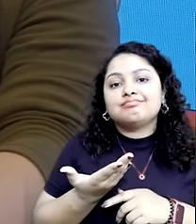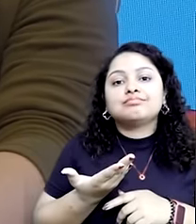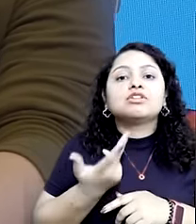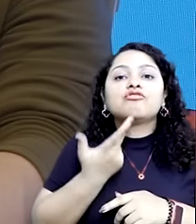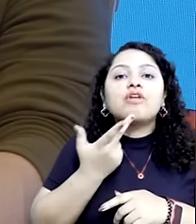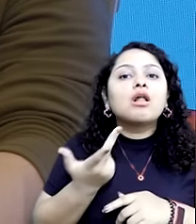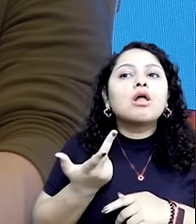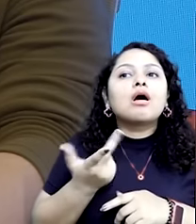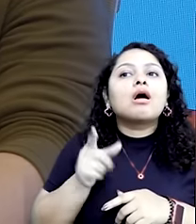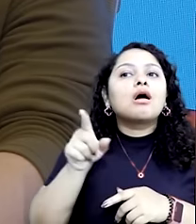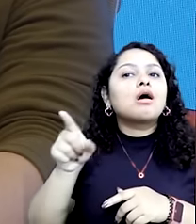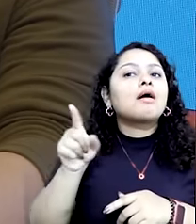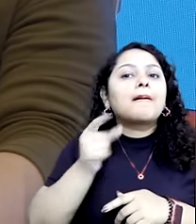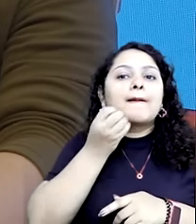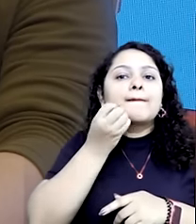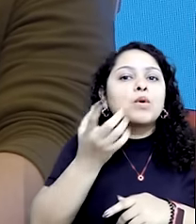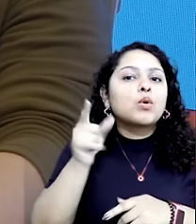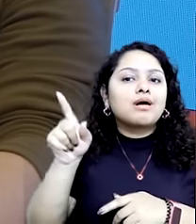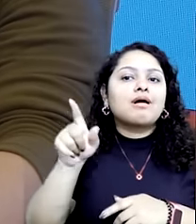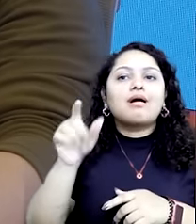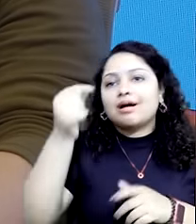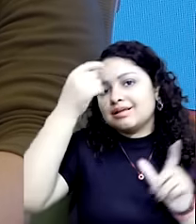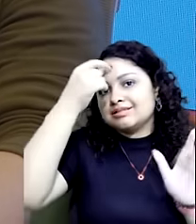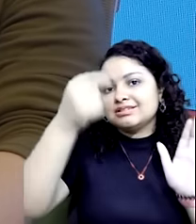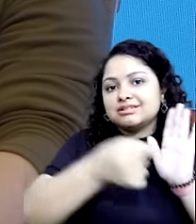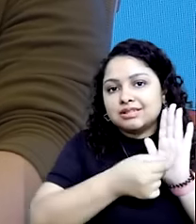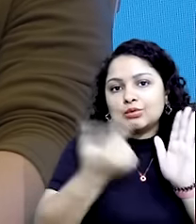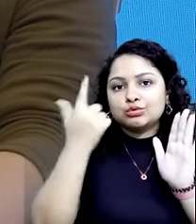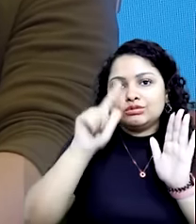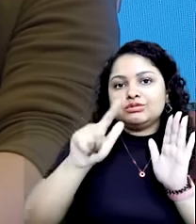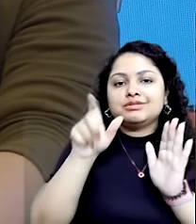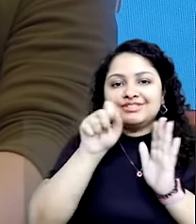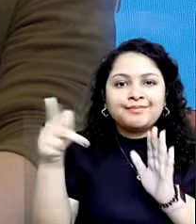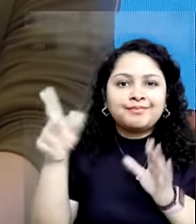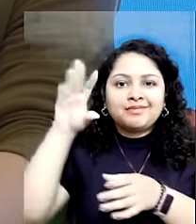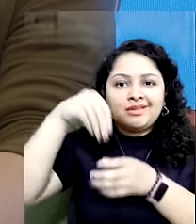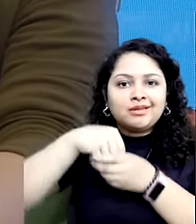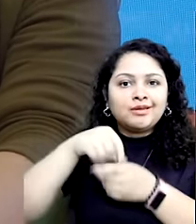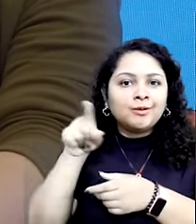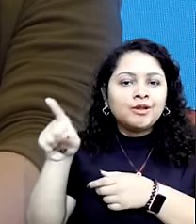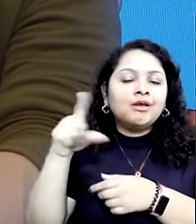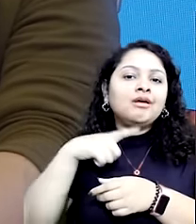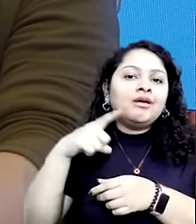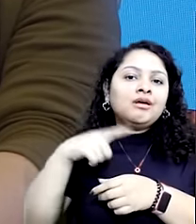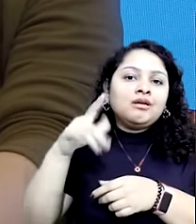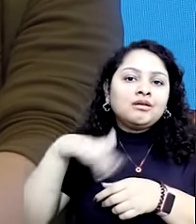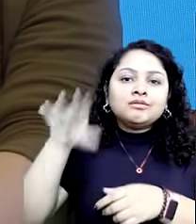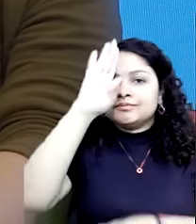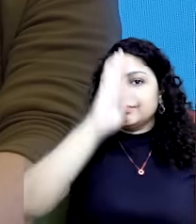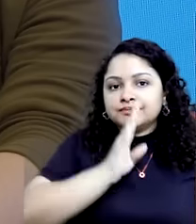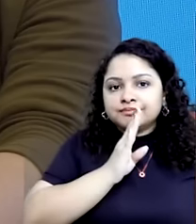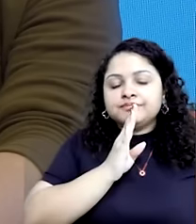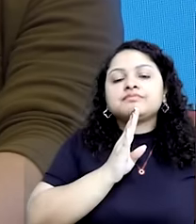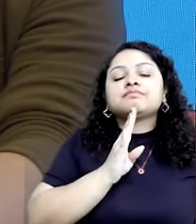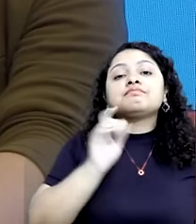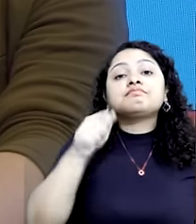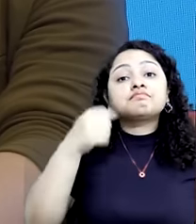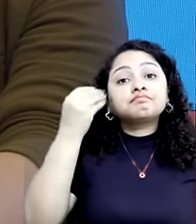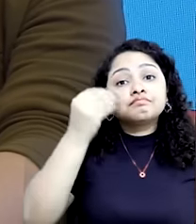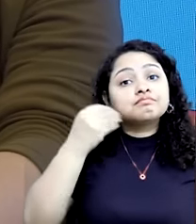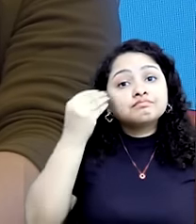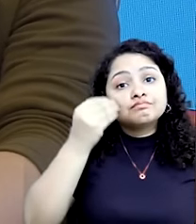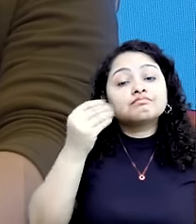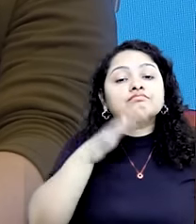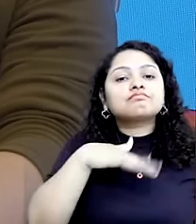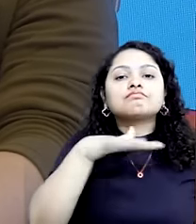a qualidade que a a a ia chegou e que esses aplicativos TM ali tanto na área gratuita que dá para experimentar